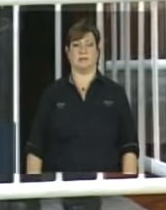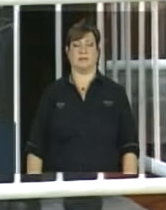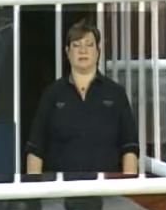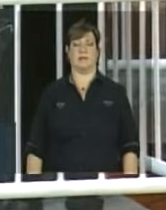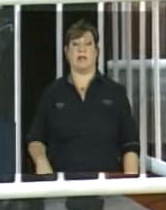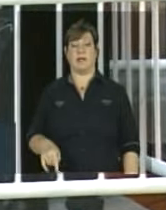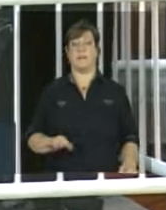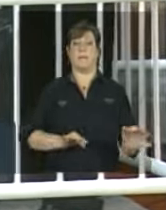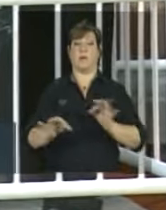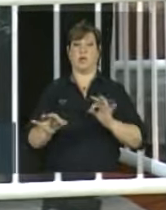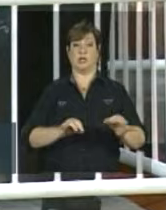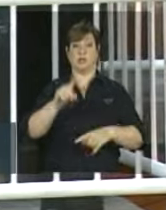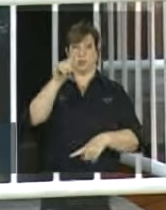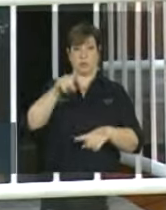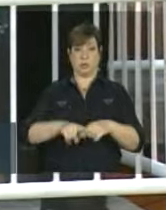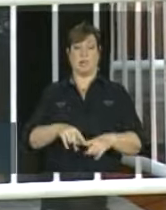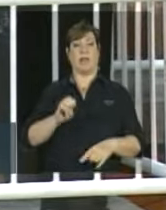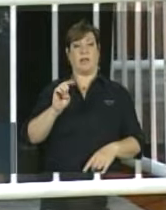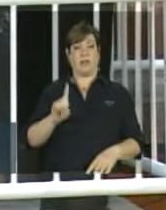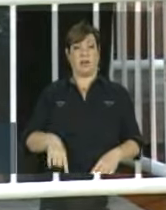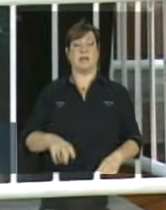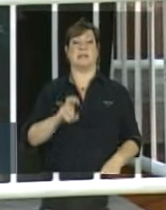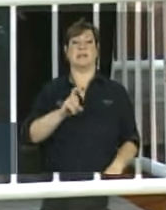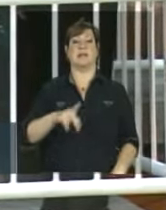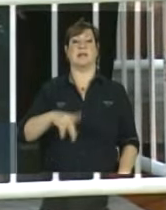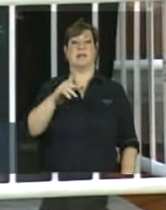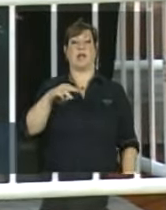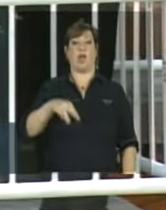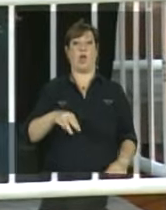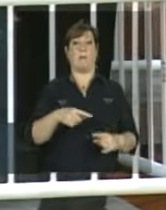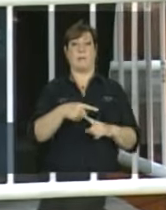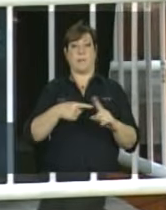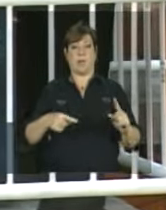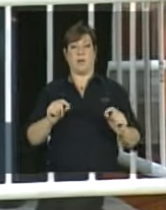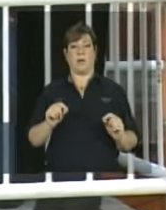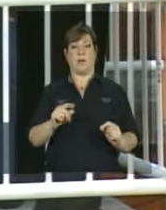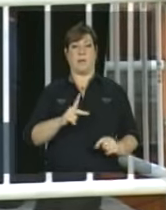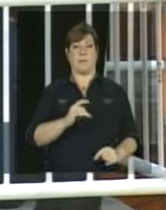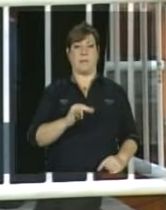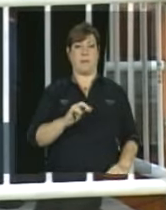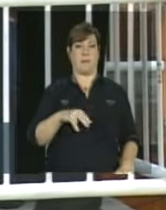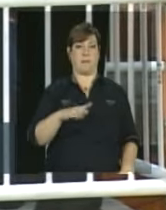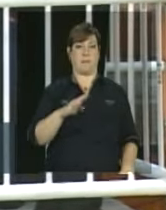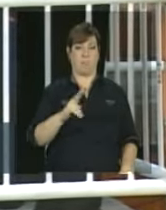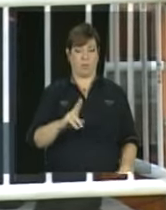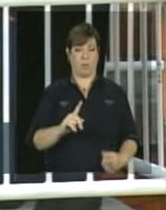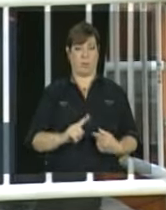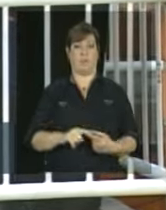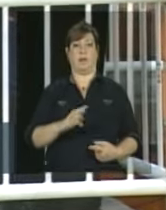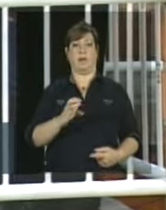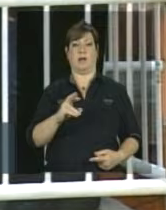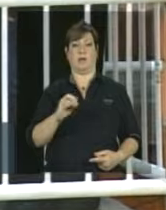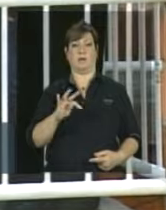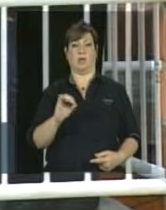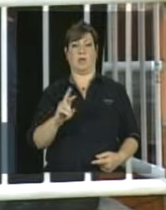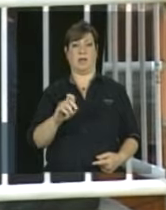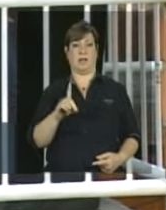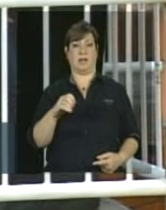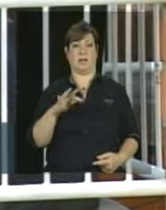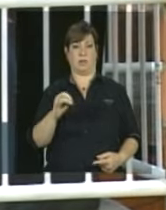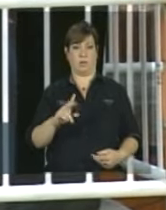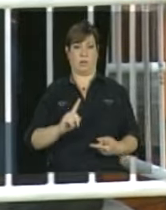O projeto total é de 5,5 km, pegando Pirambu, Cristo Redentor e Barra do